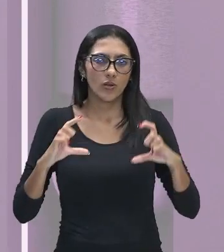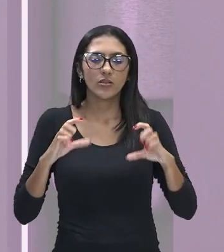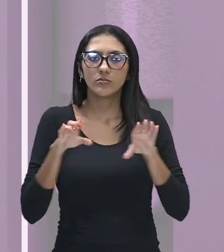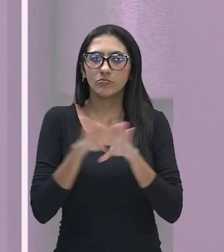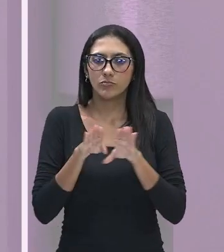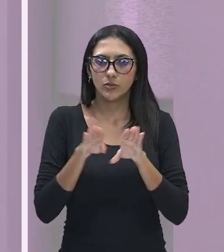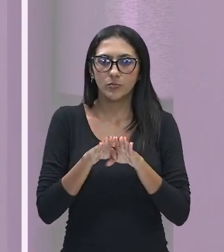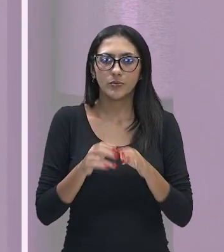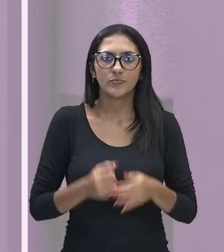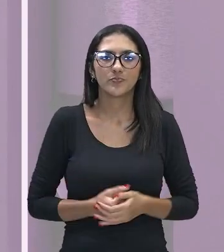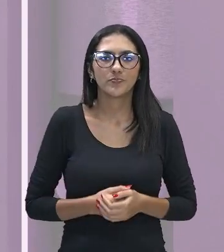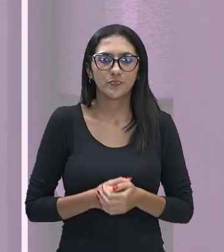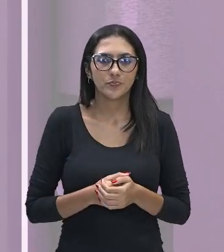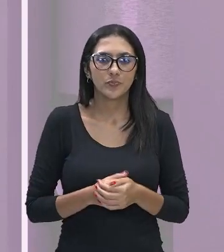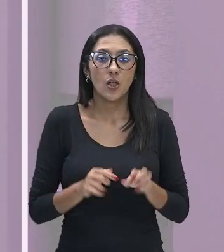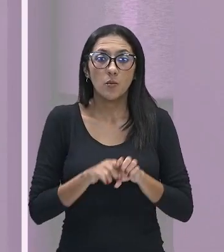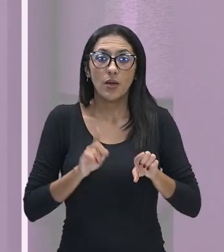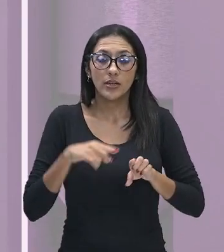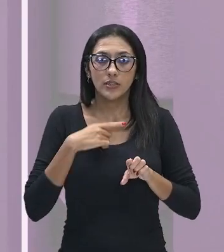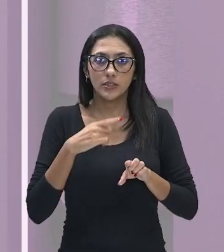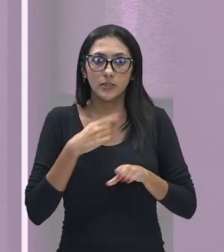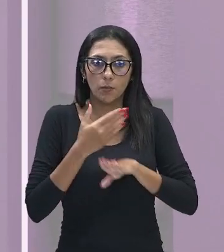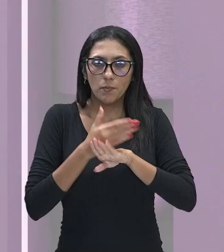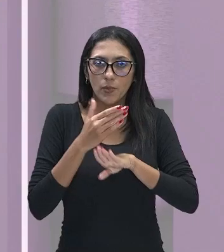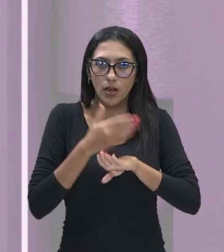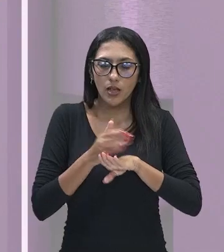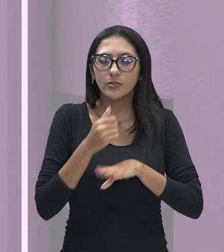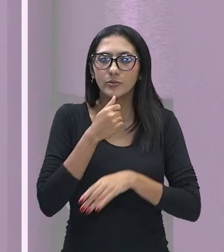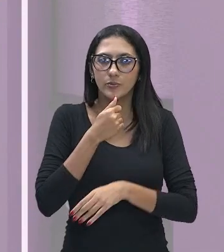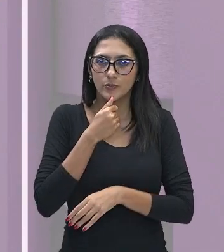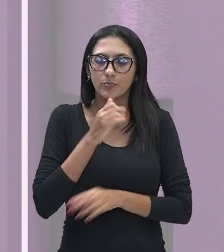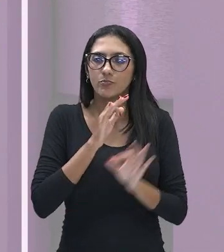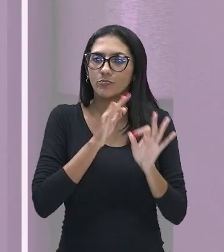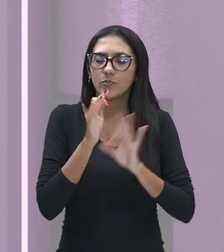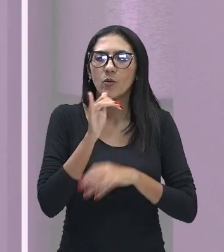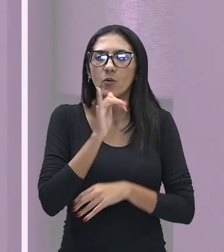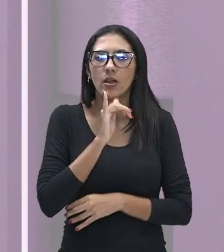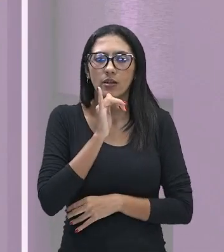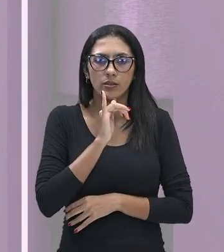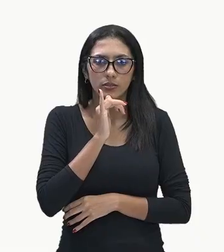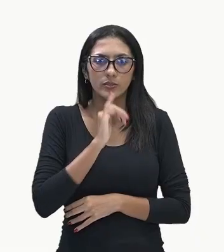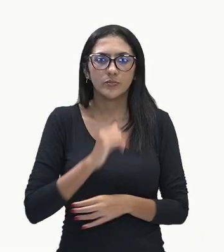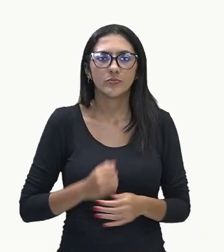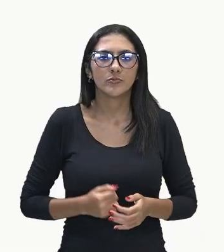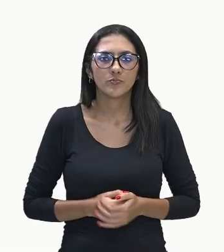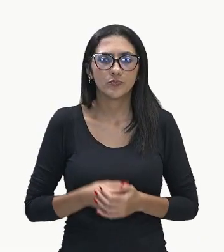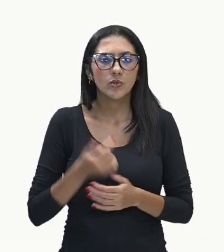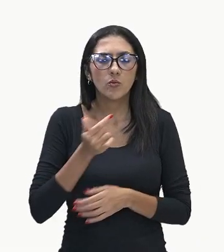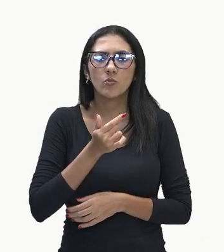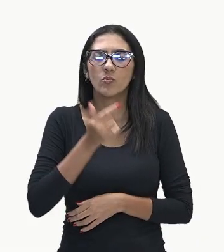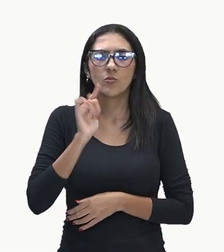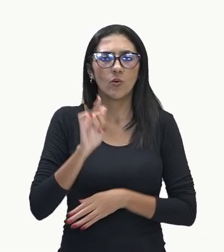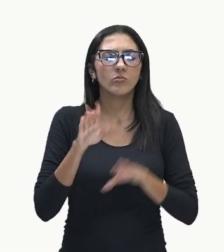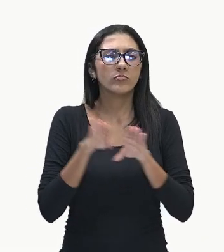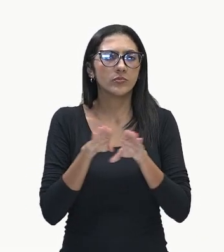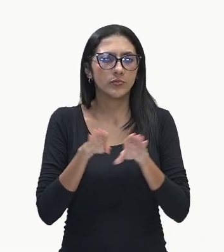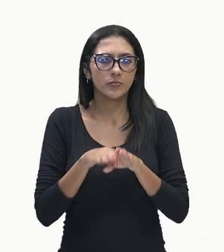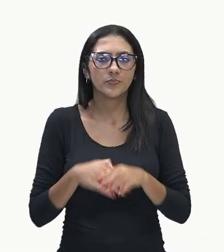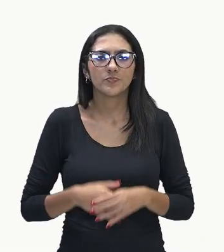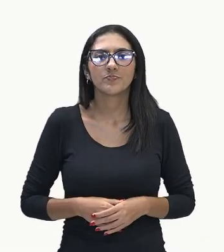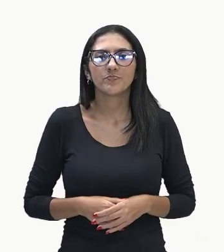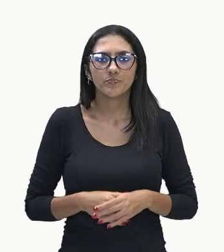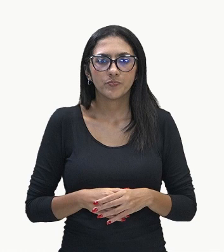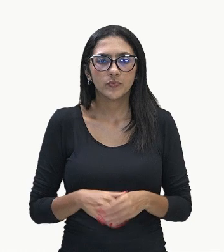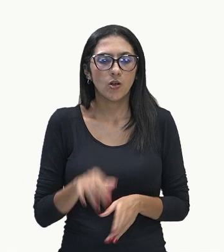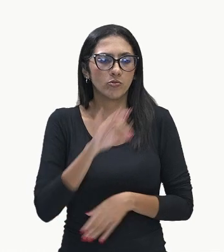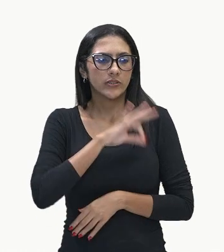grau, mas as nossas aplicações não acabam aqui. Observe aí a leitura e vamos ver mais uma aplicação. Salário